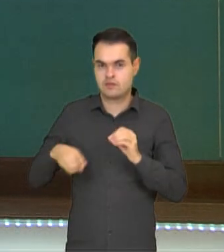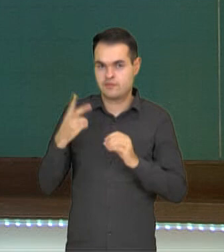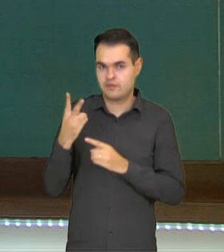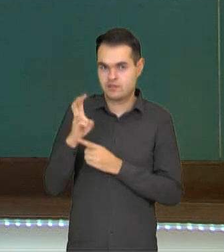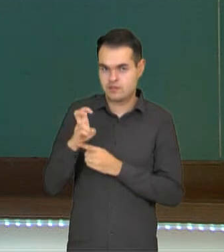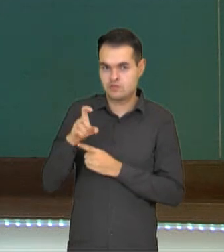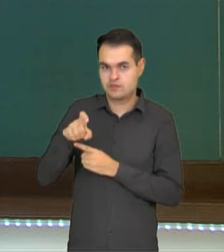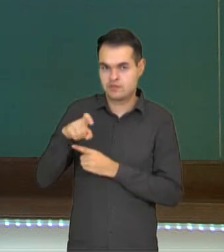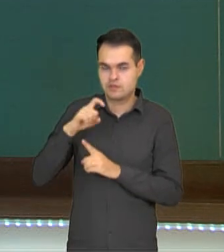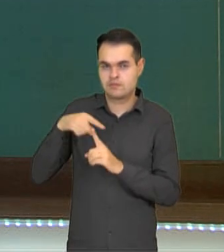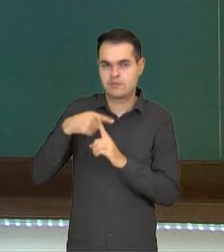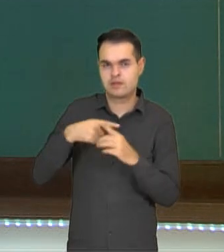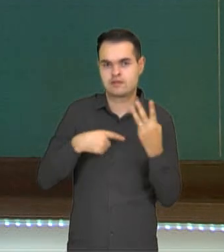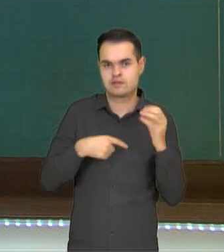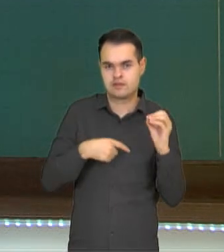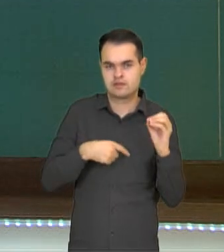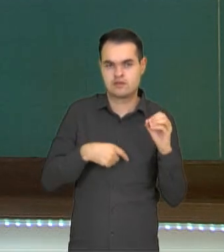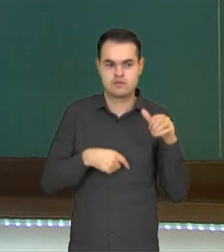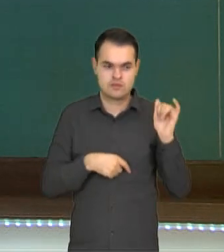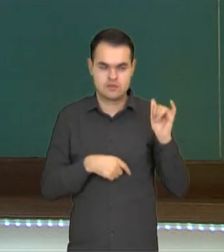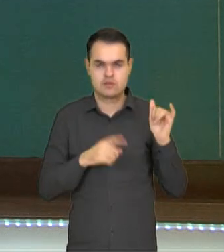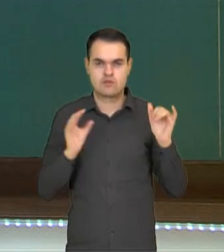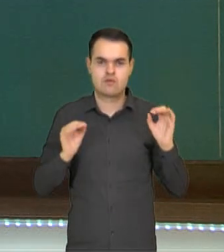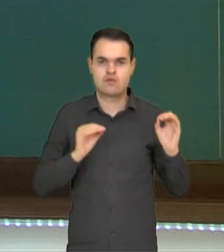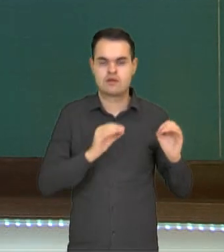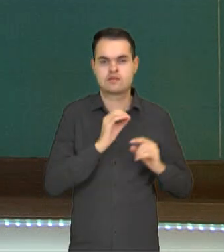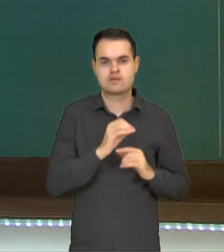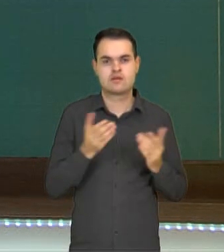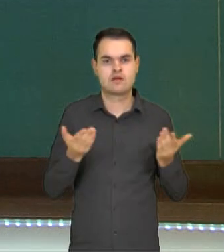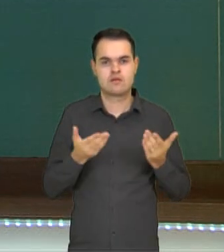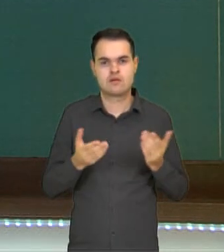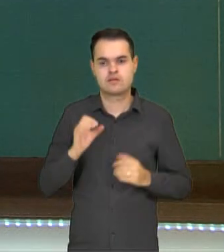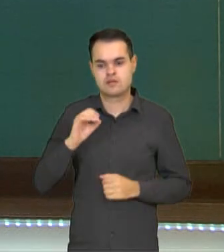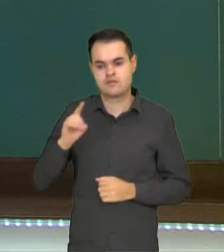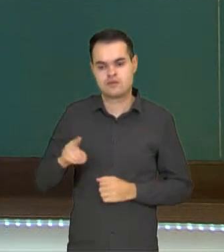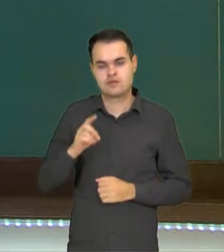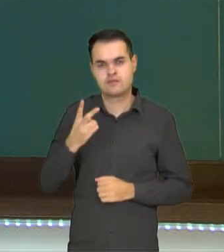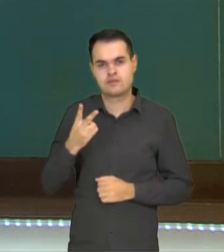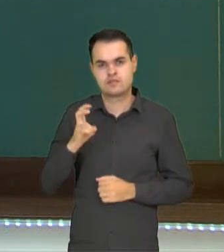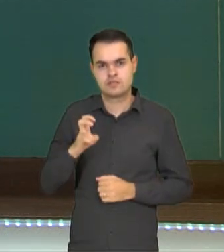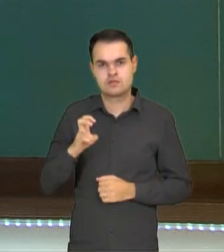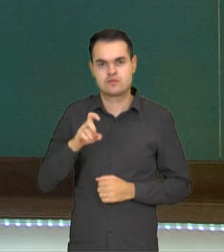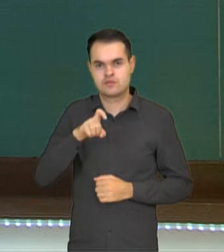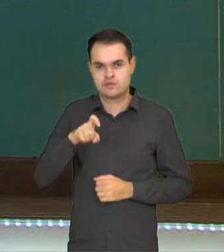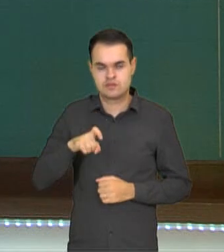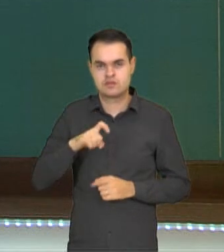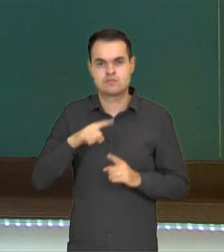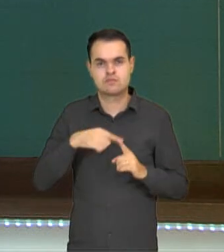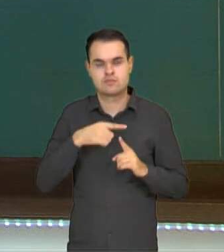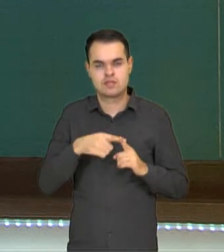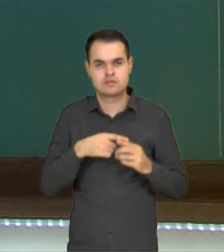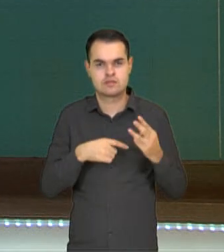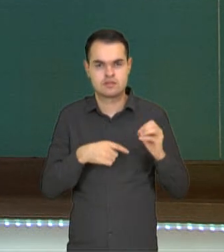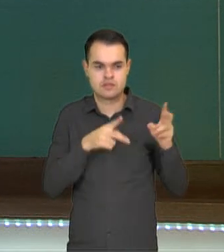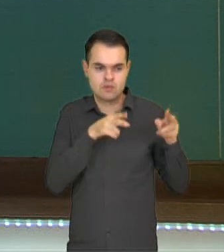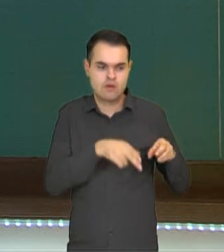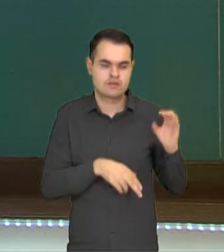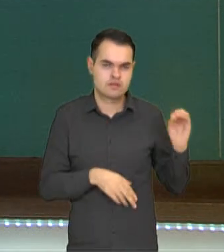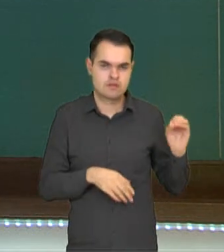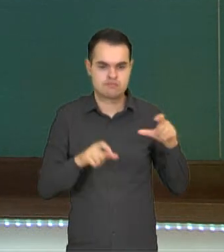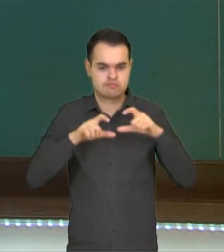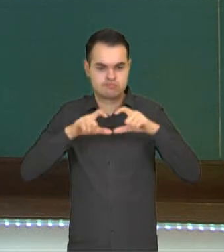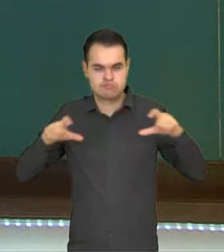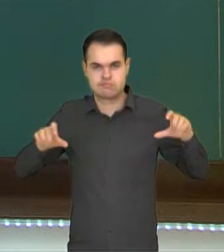0,25x mais 30. No lugar de y, a gente coloca zero, então vai ficar 0,25x mais 30 igual a zero, tá? Aí